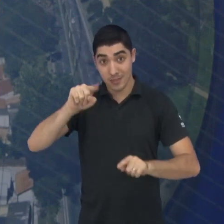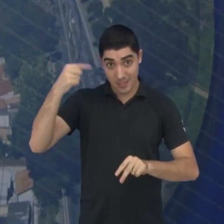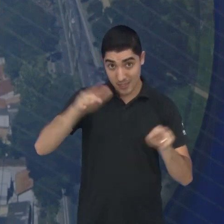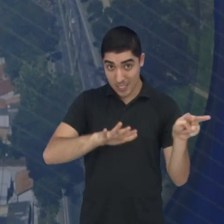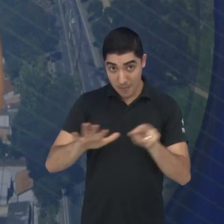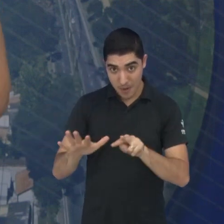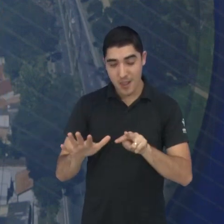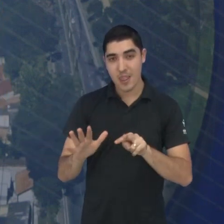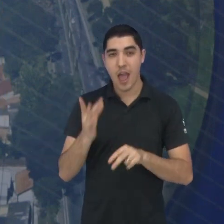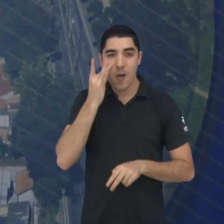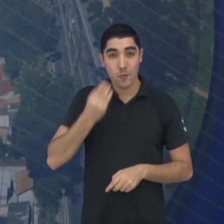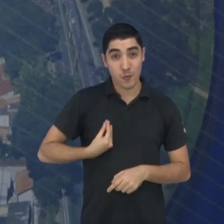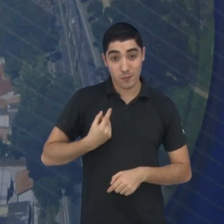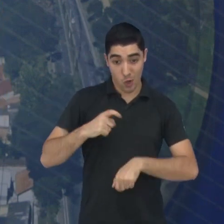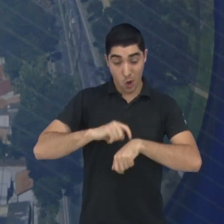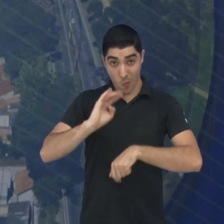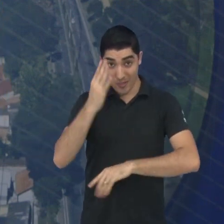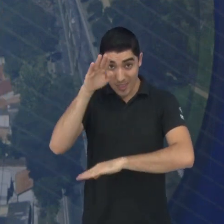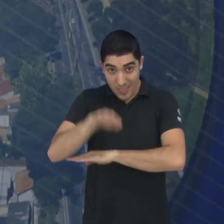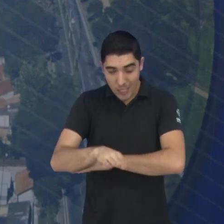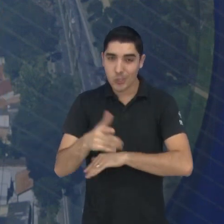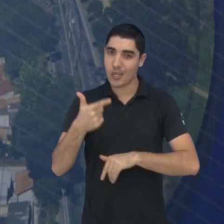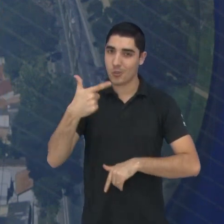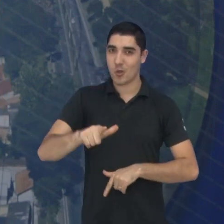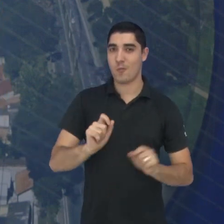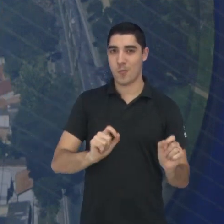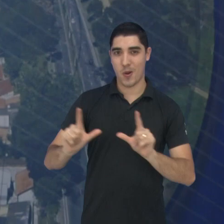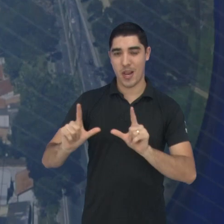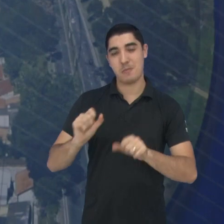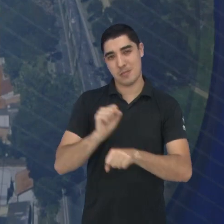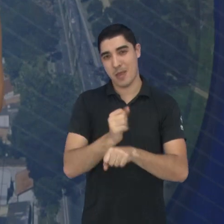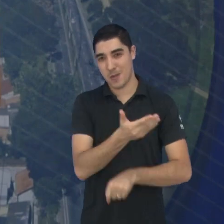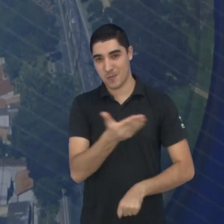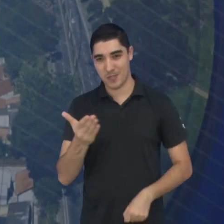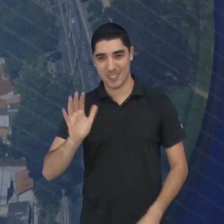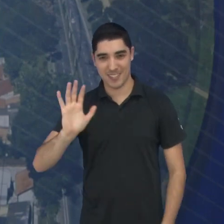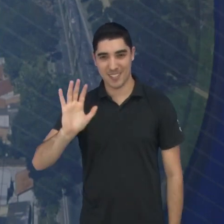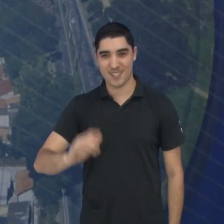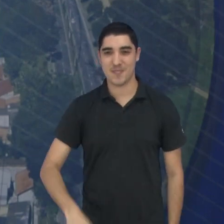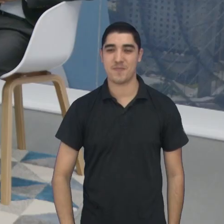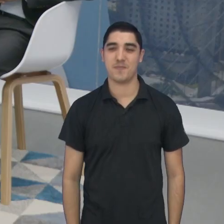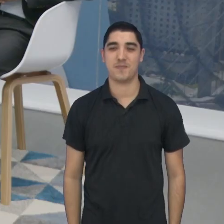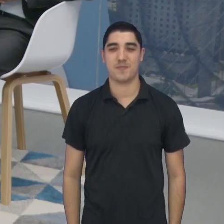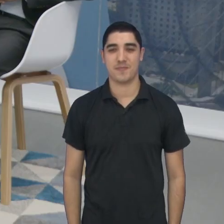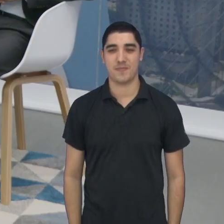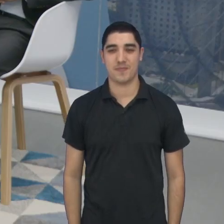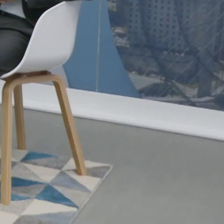ao vivo às 4 da tarde, tem mais Diálogos, viu? E eu espero vocês. Até mais!